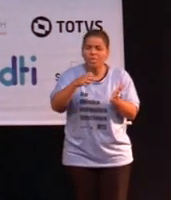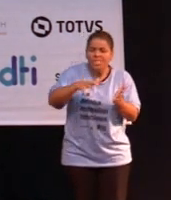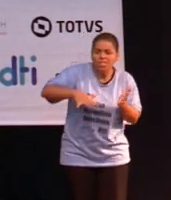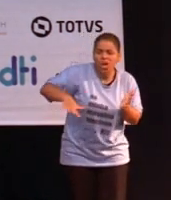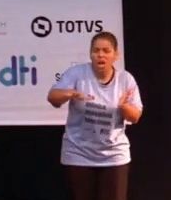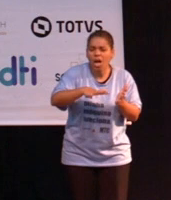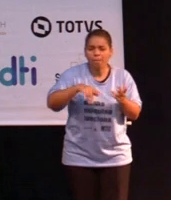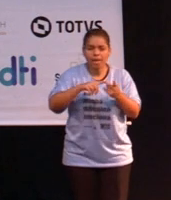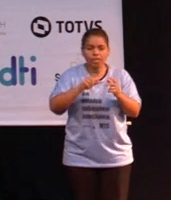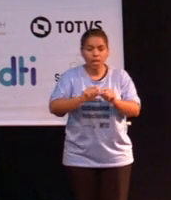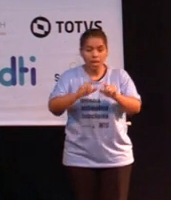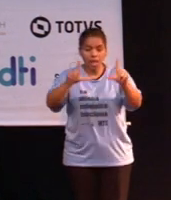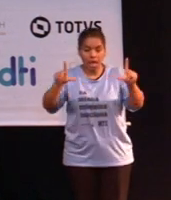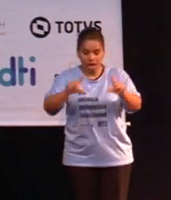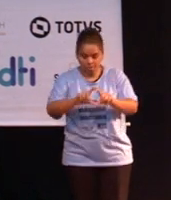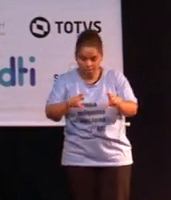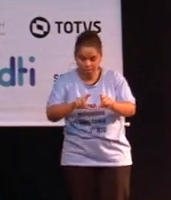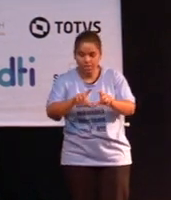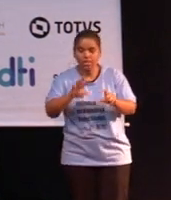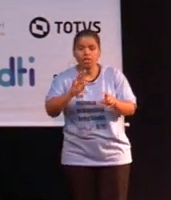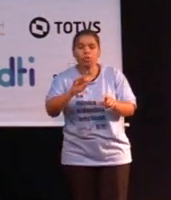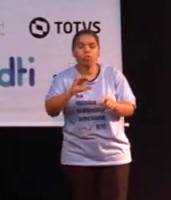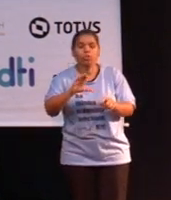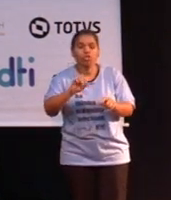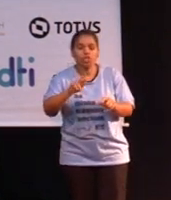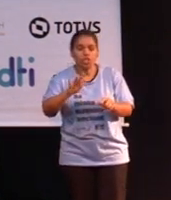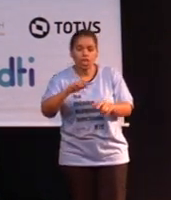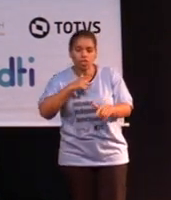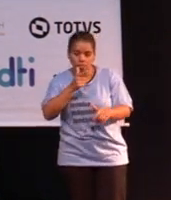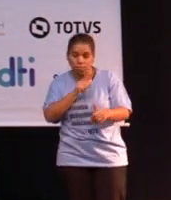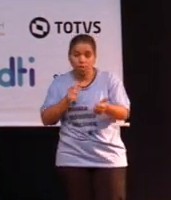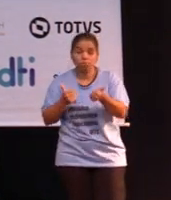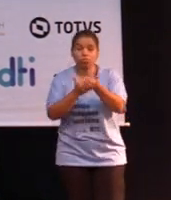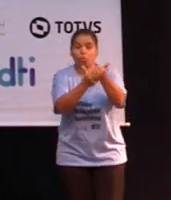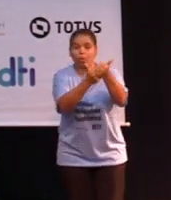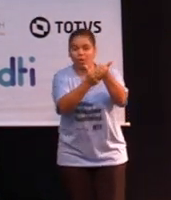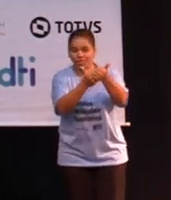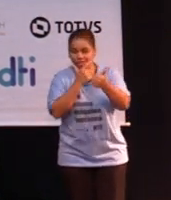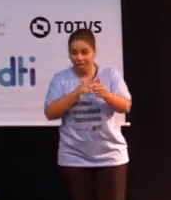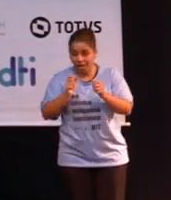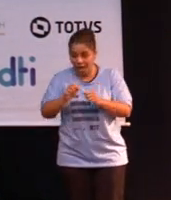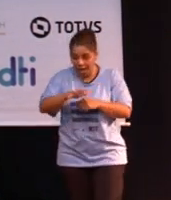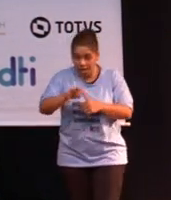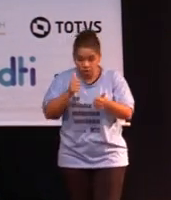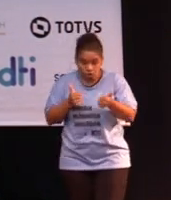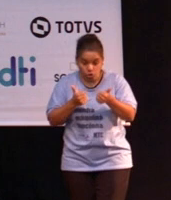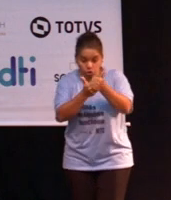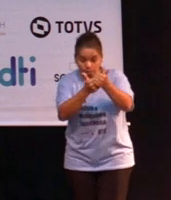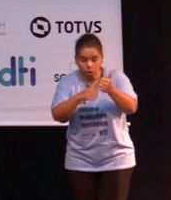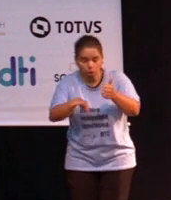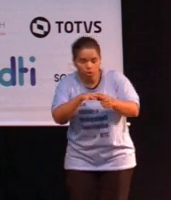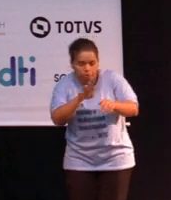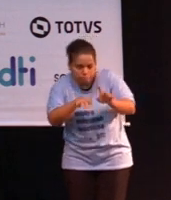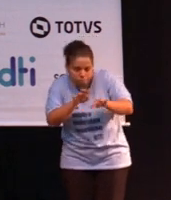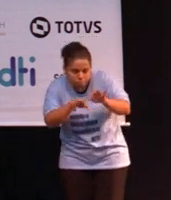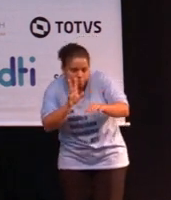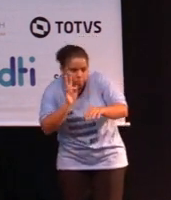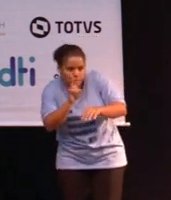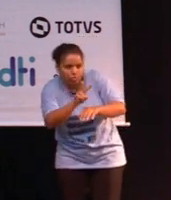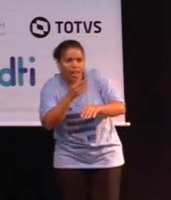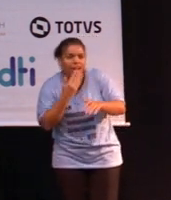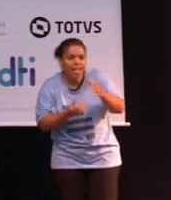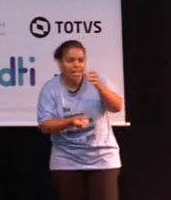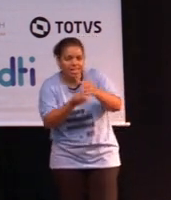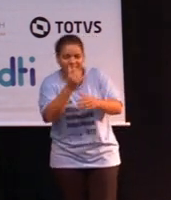ele era um tíquete para suporte novamente assim a boutique para o suporte suporte vai lá criar o uso da infraestrutura que ele